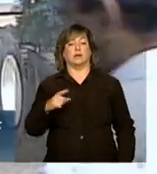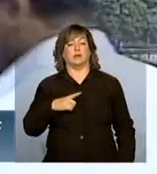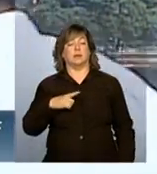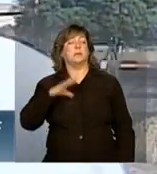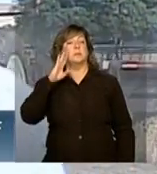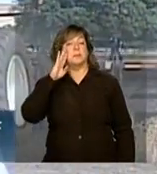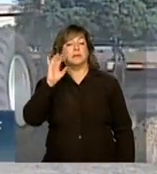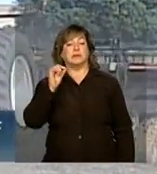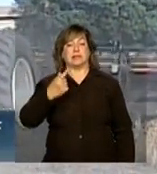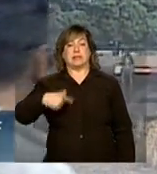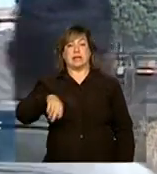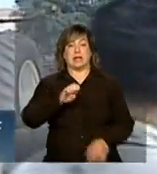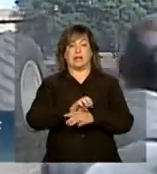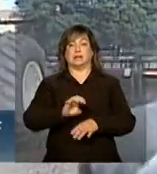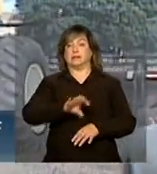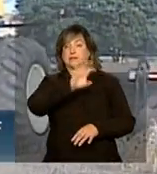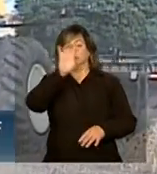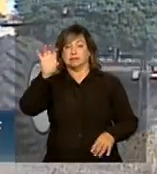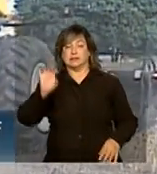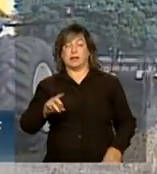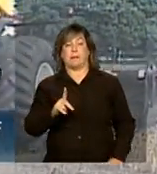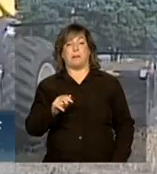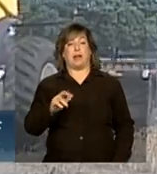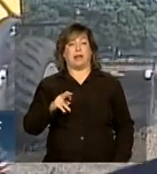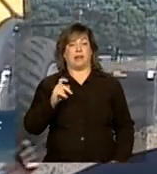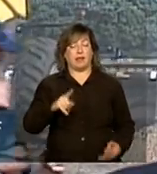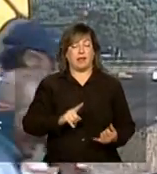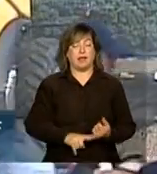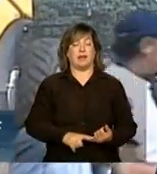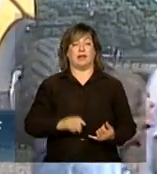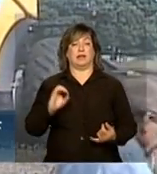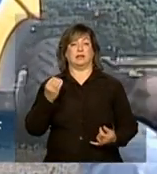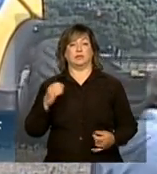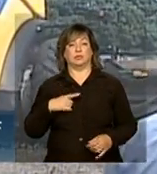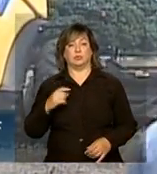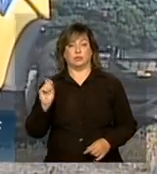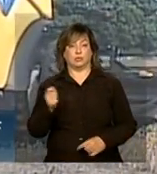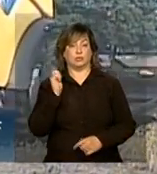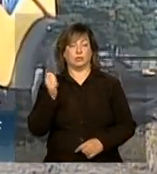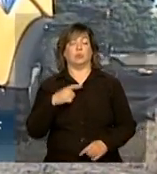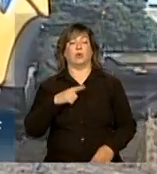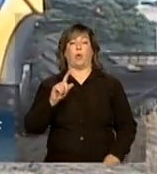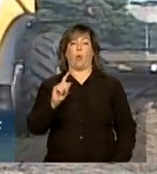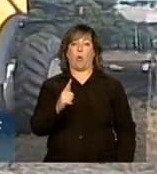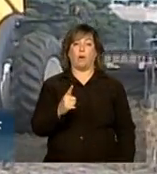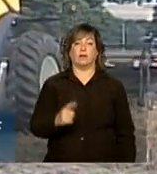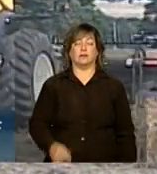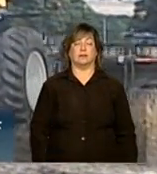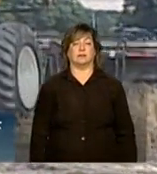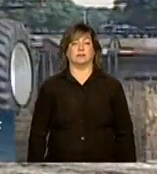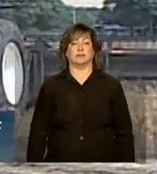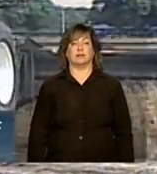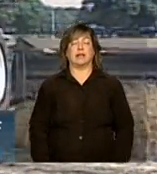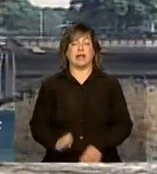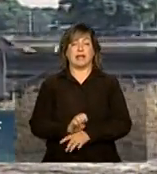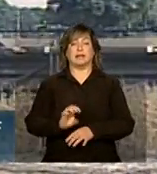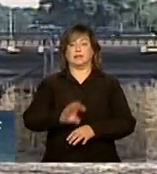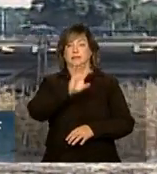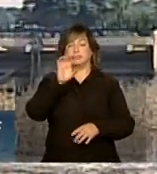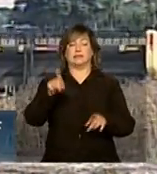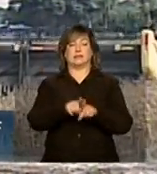principalmente aí os estados do Paraná do Rio Grande Do Sul Goiás estados também